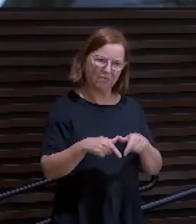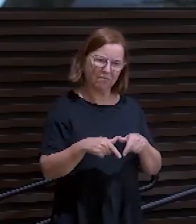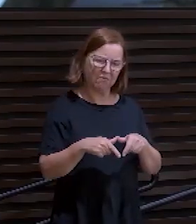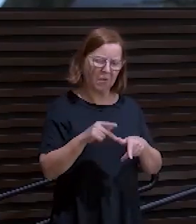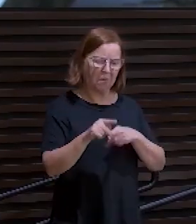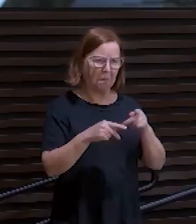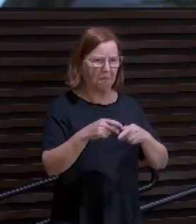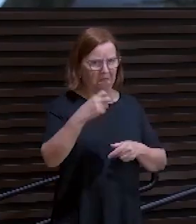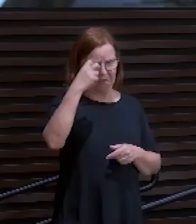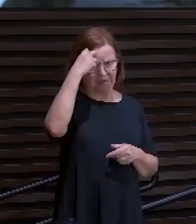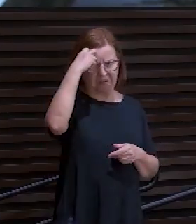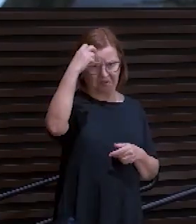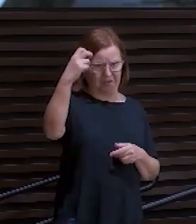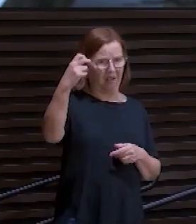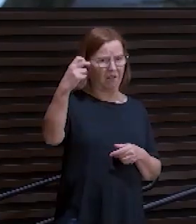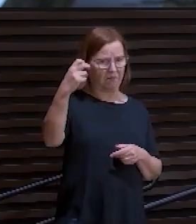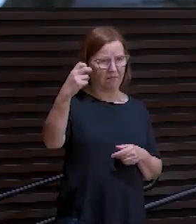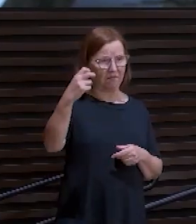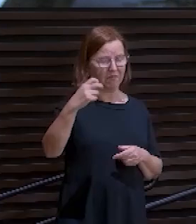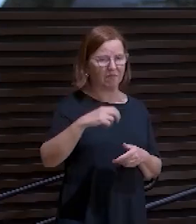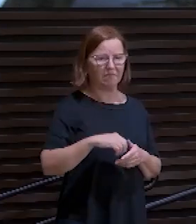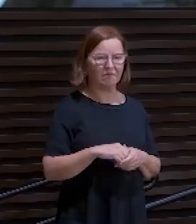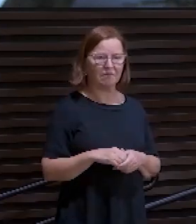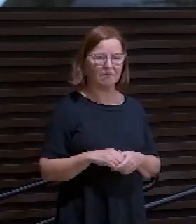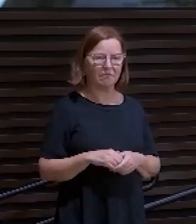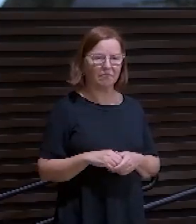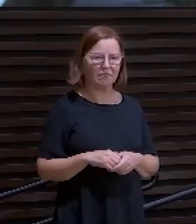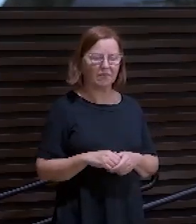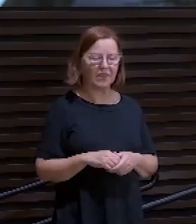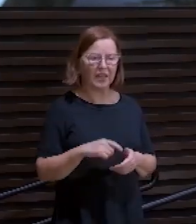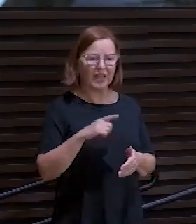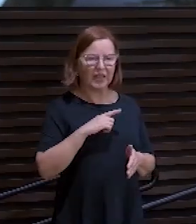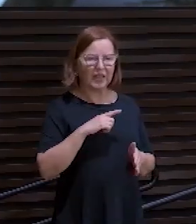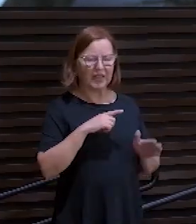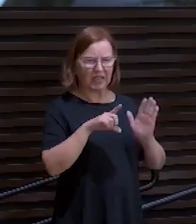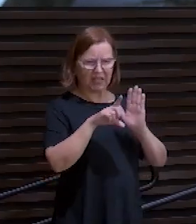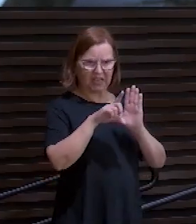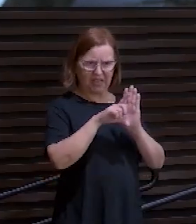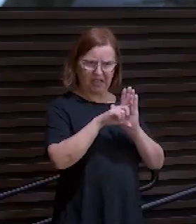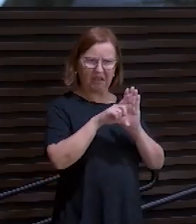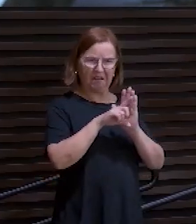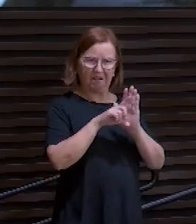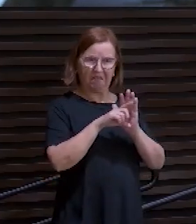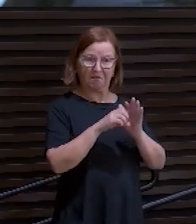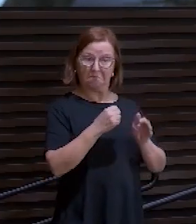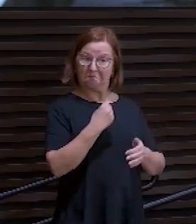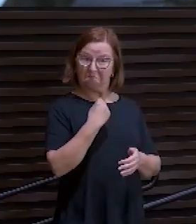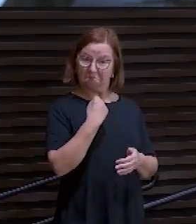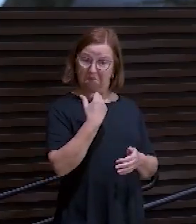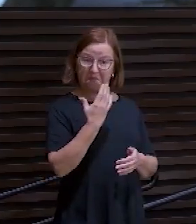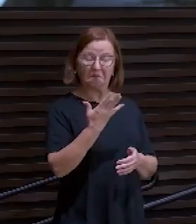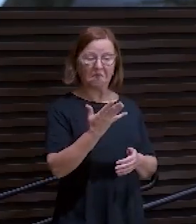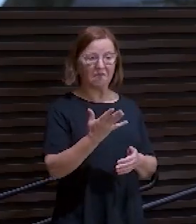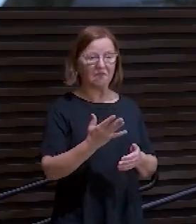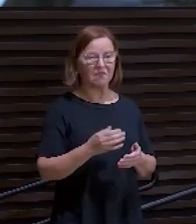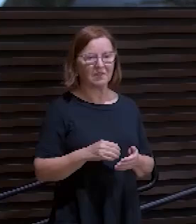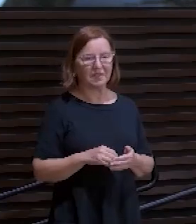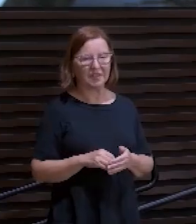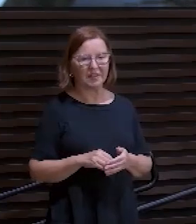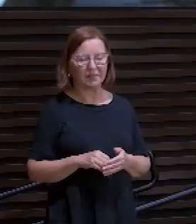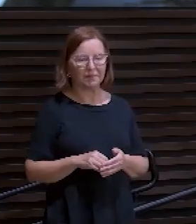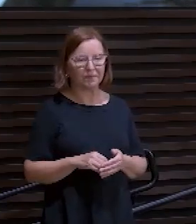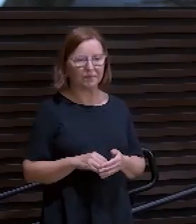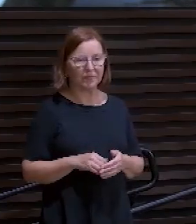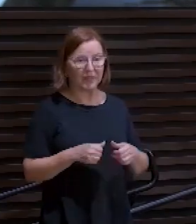como Israel? Que tem leis tão excelentes como Israel? Isto está registrado